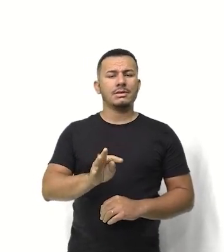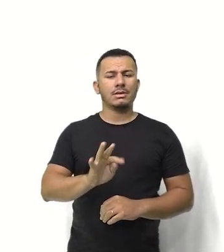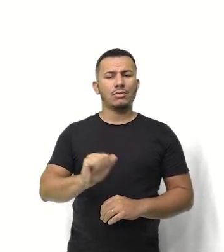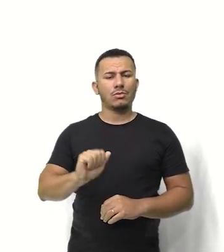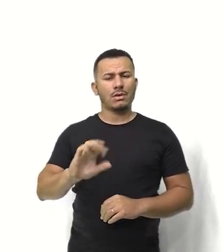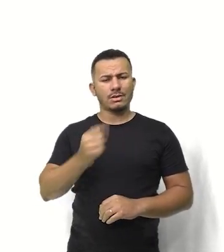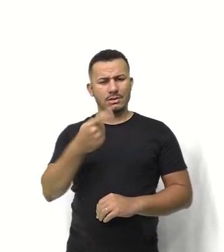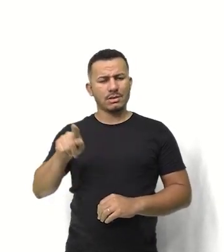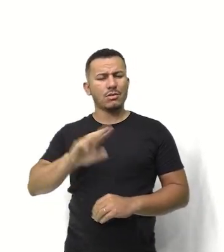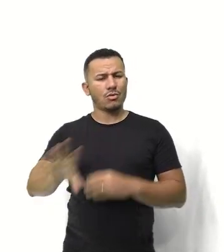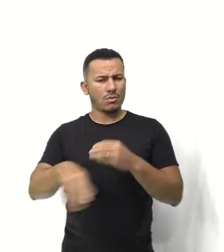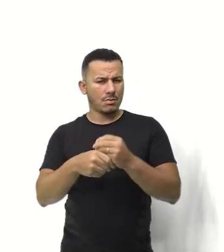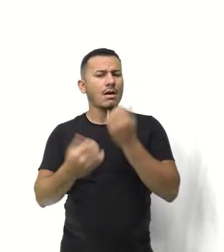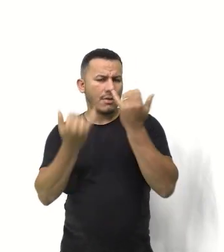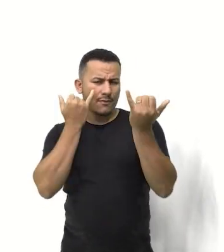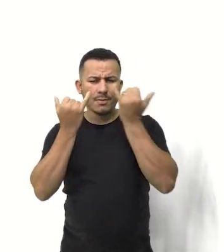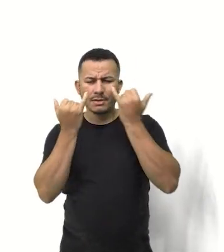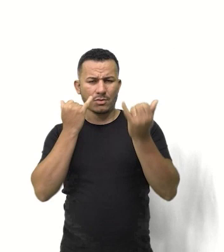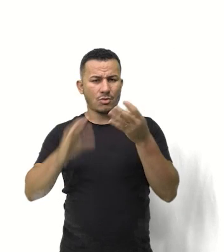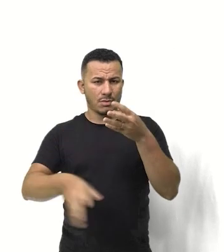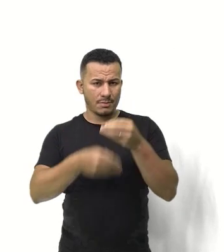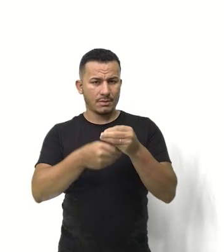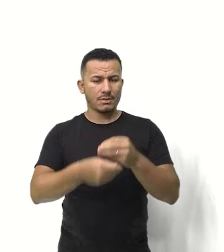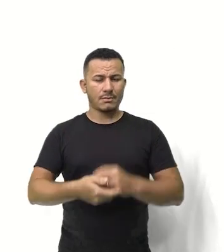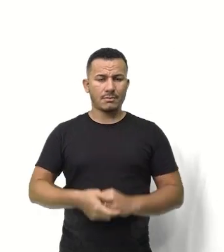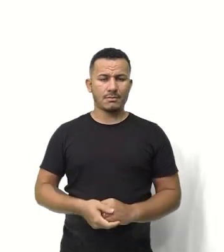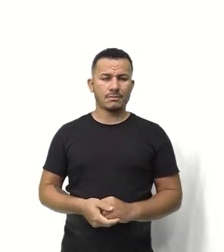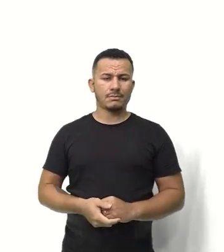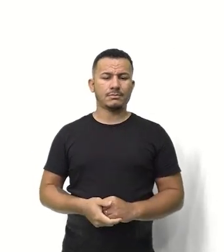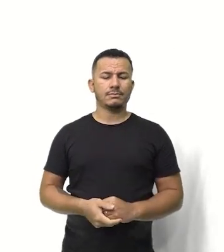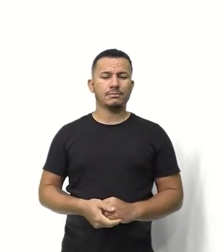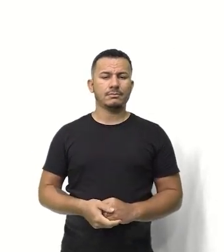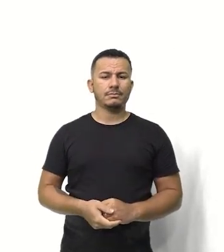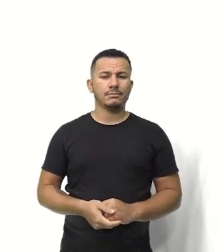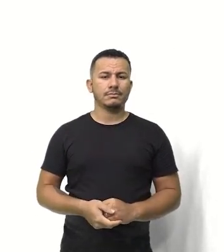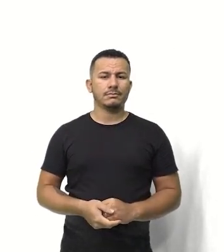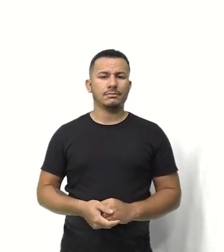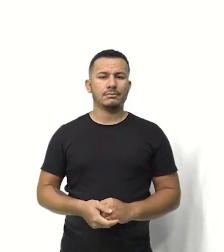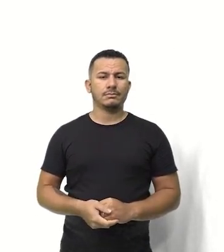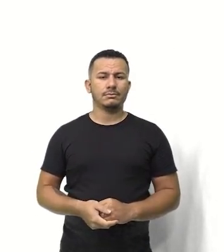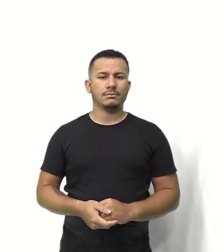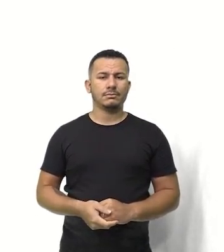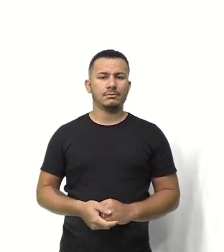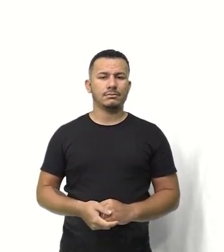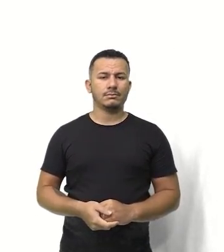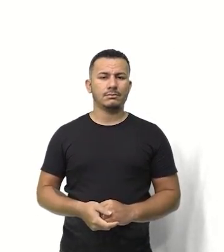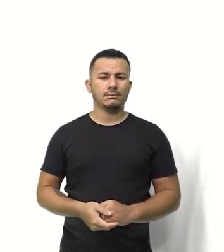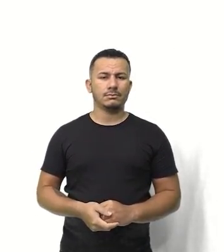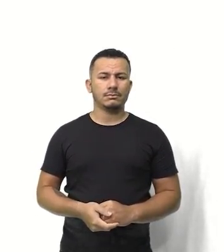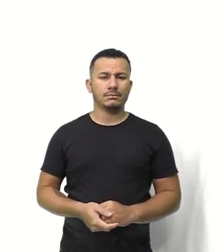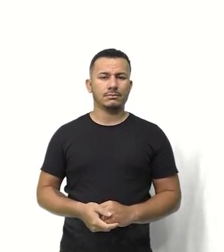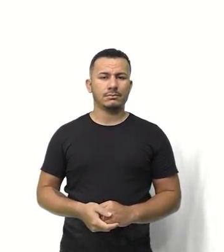situação complementar. Informações complementares, olha,